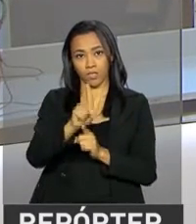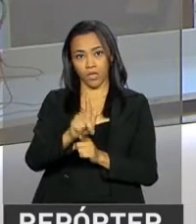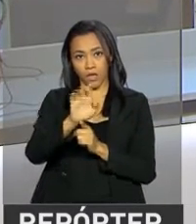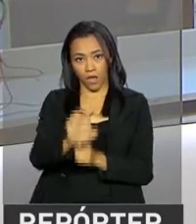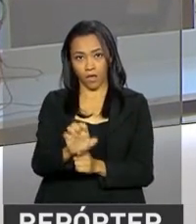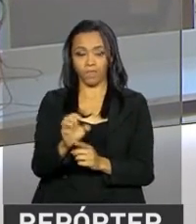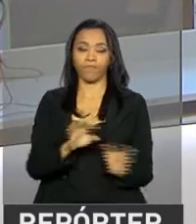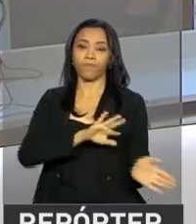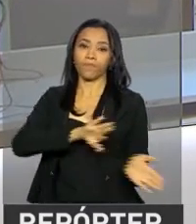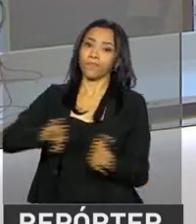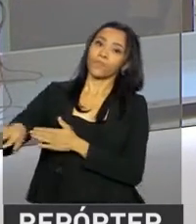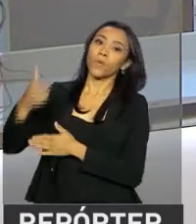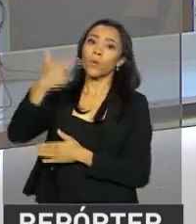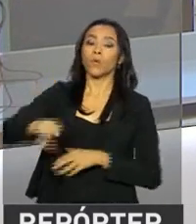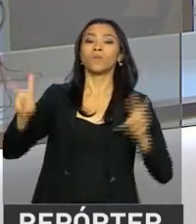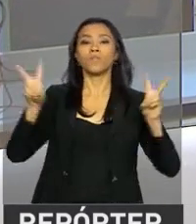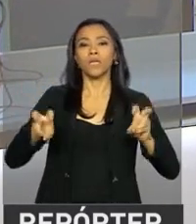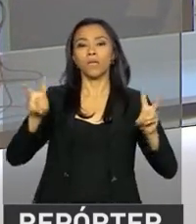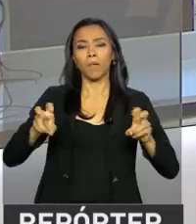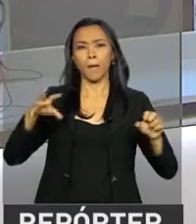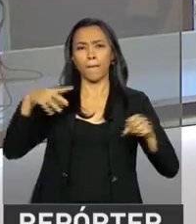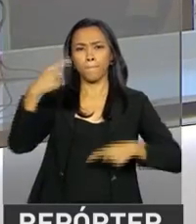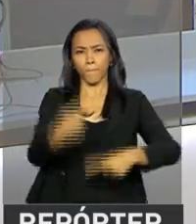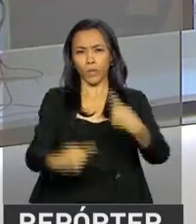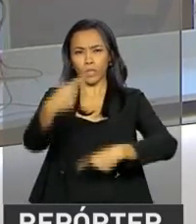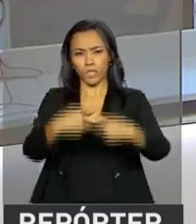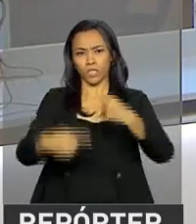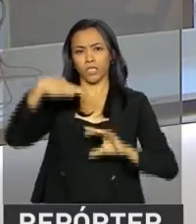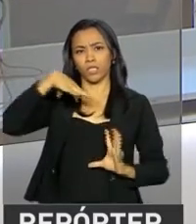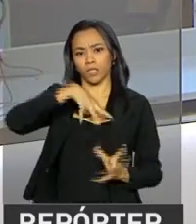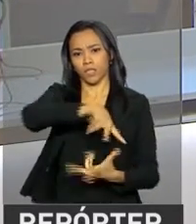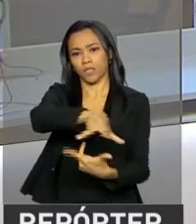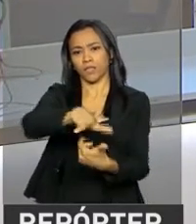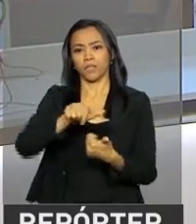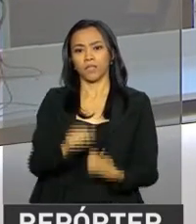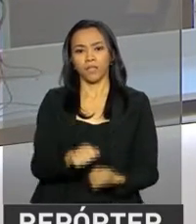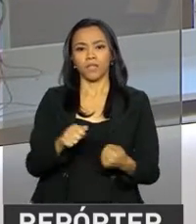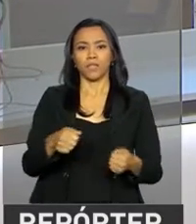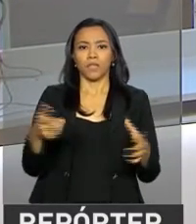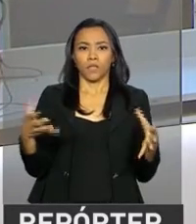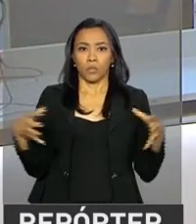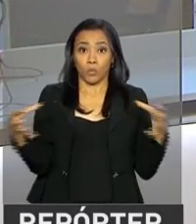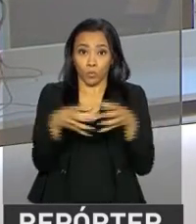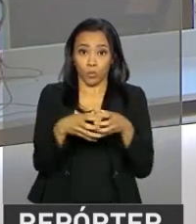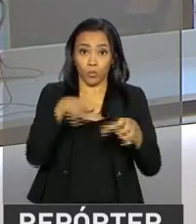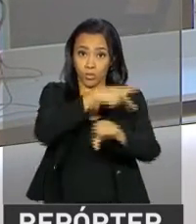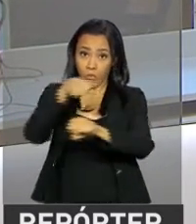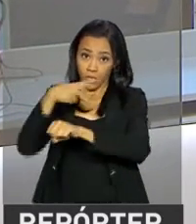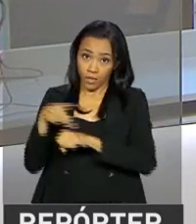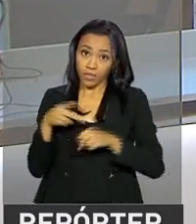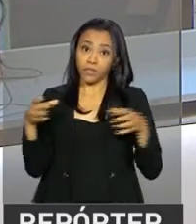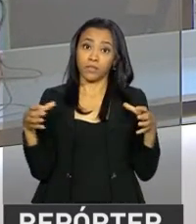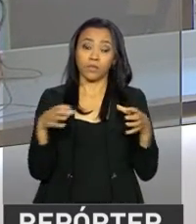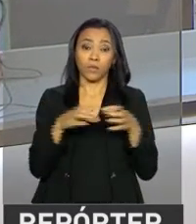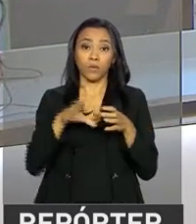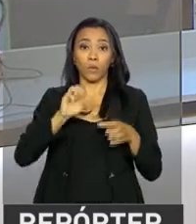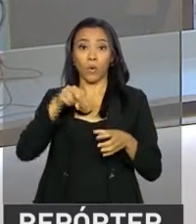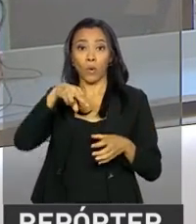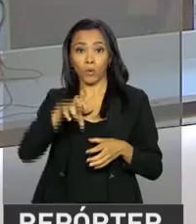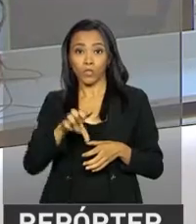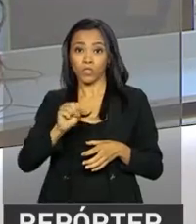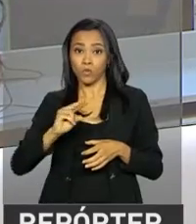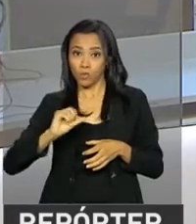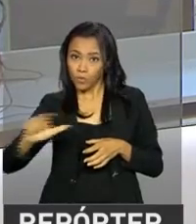falar sobre política internacional. A autoridade dos países do Cone Sul se reúne aqui em Brasília para discutir a